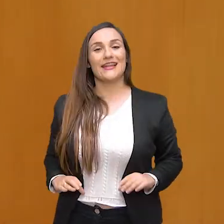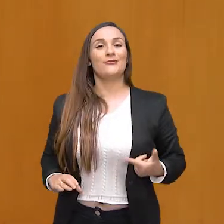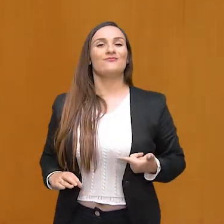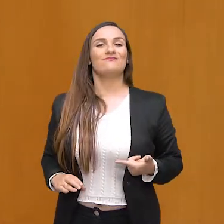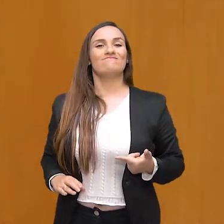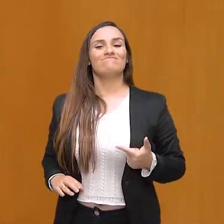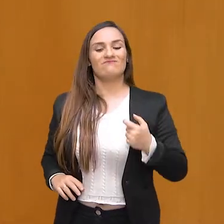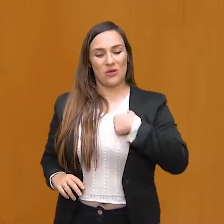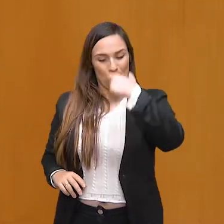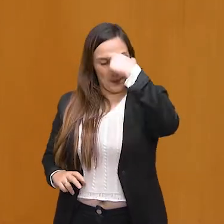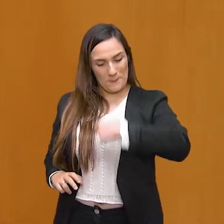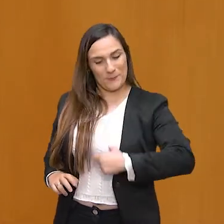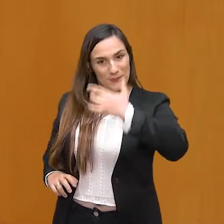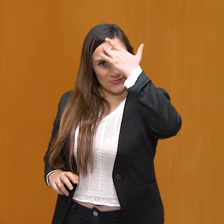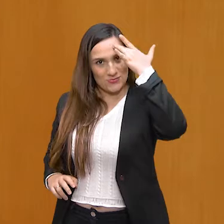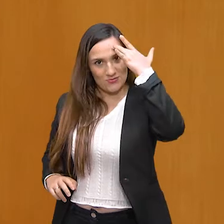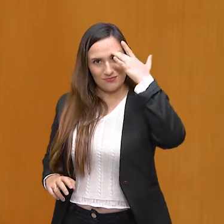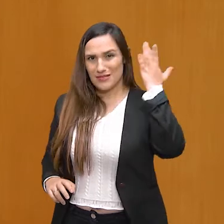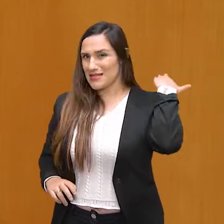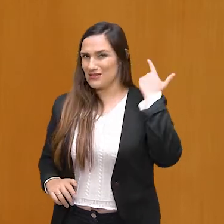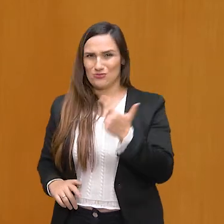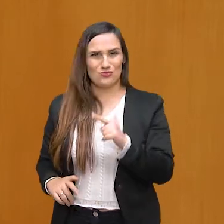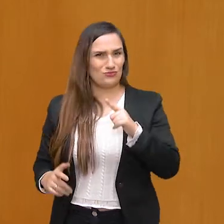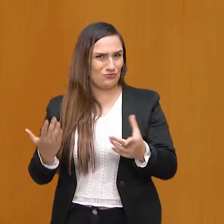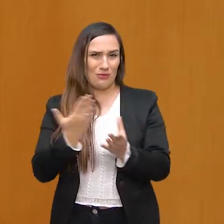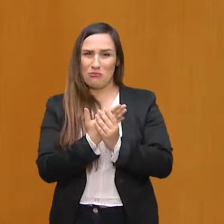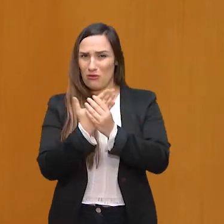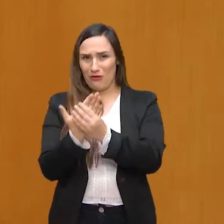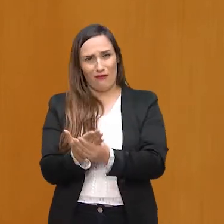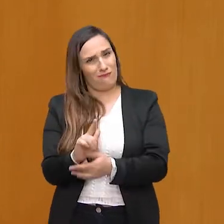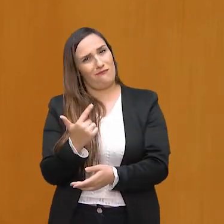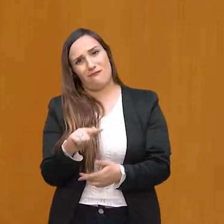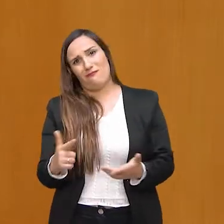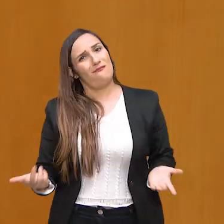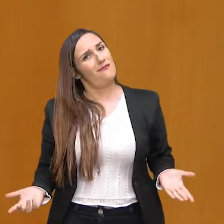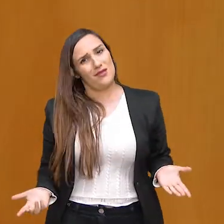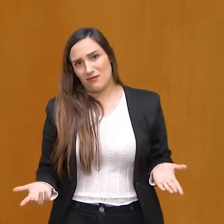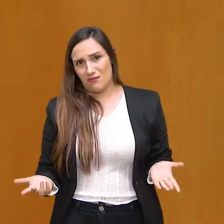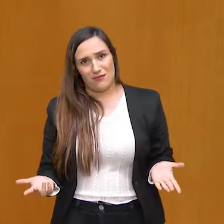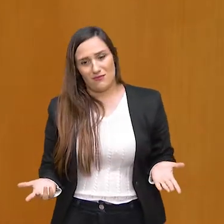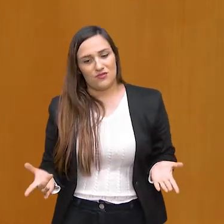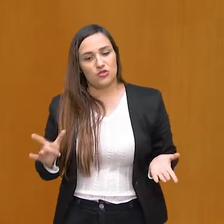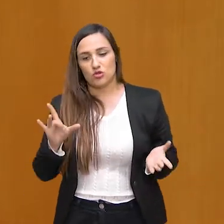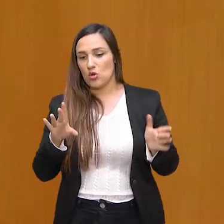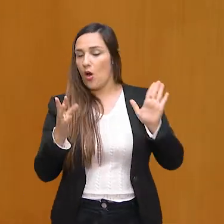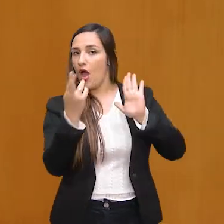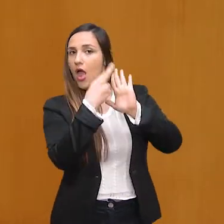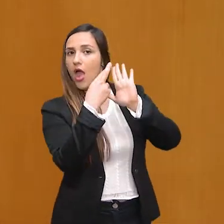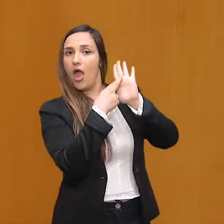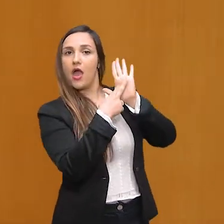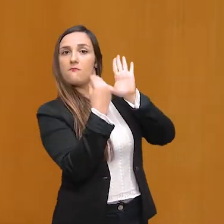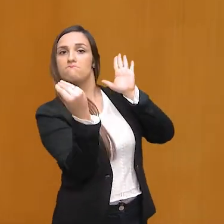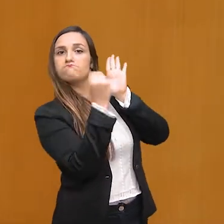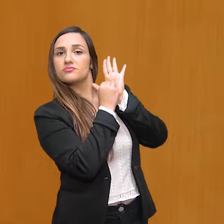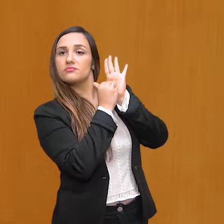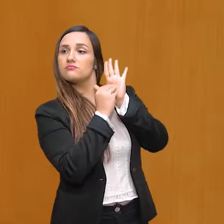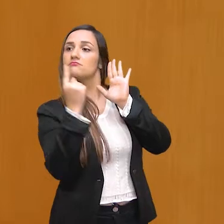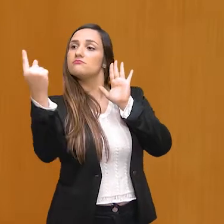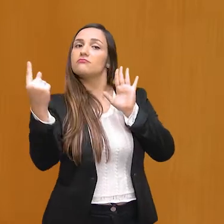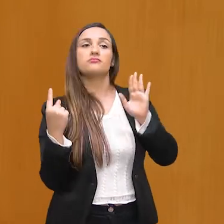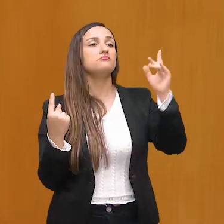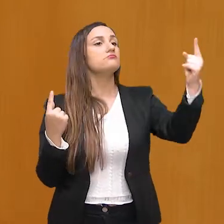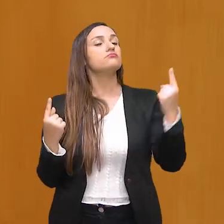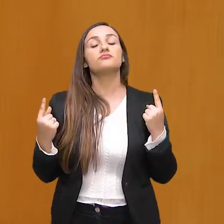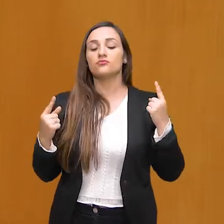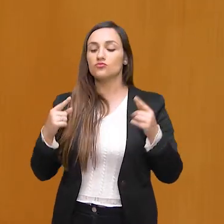civis. E não havia essa noção de processo. Então, na época do direito romano, por exemplo, havia só o